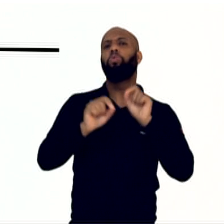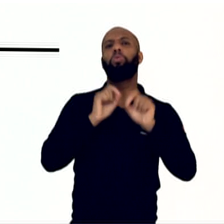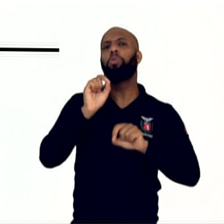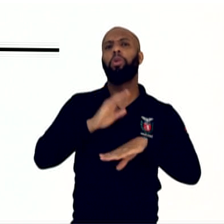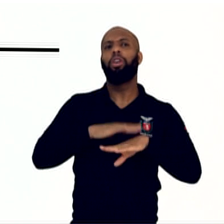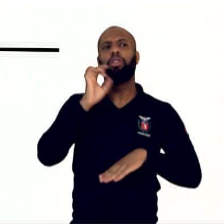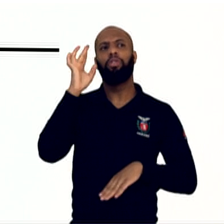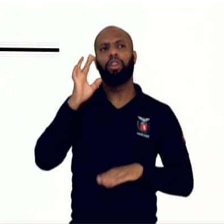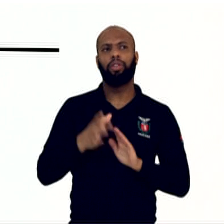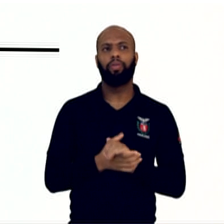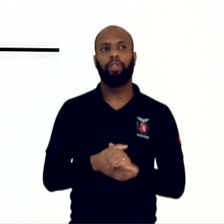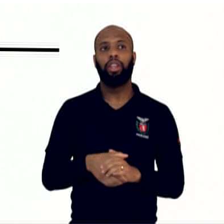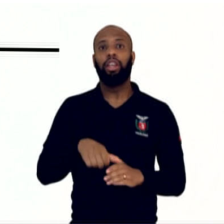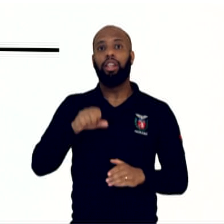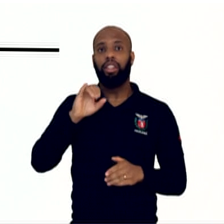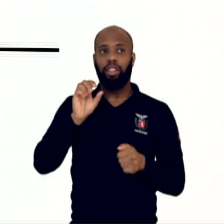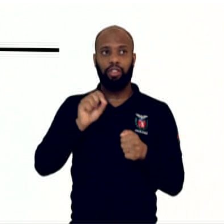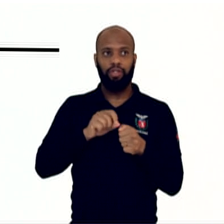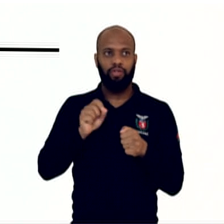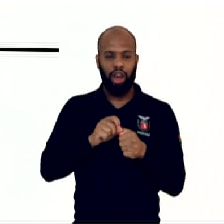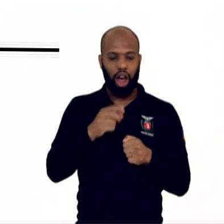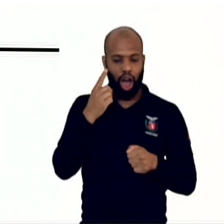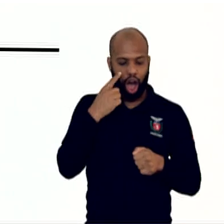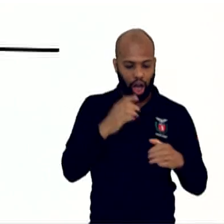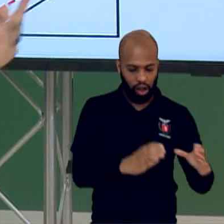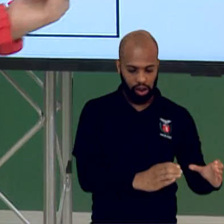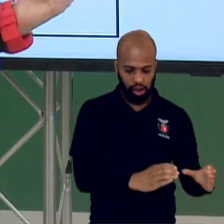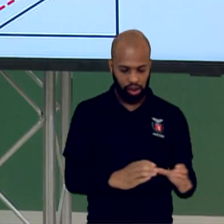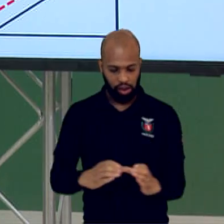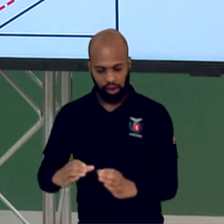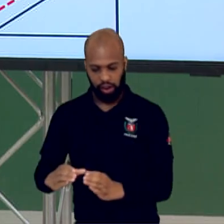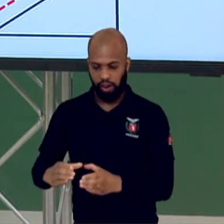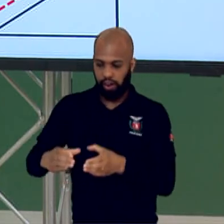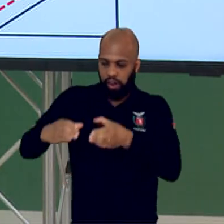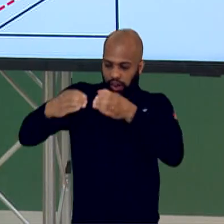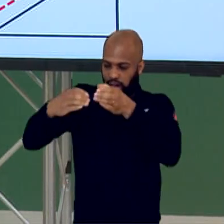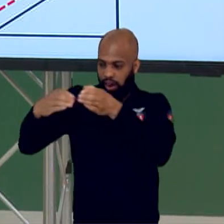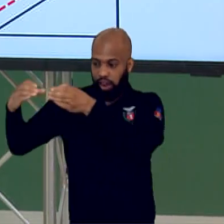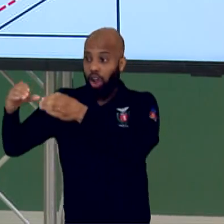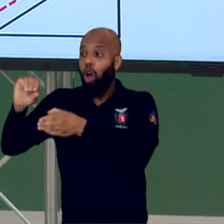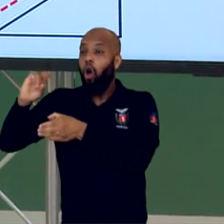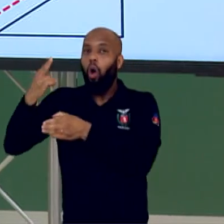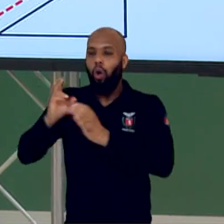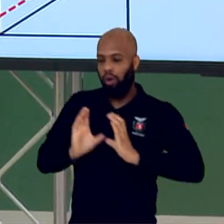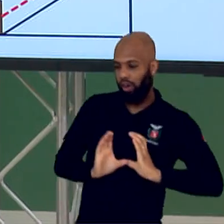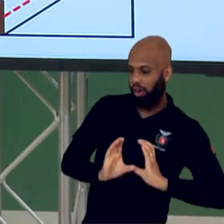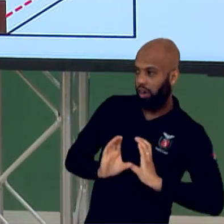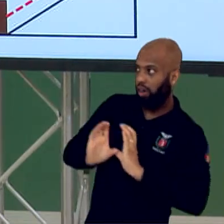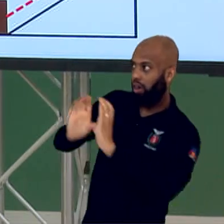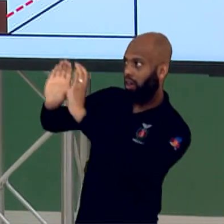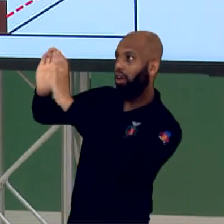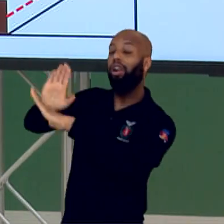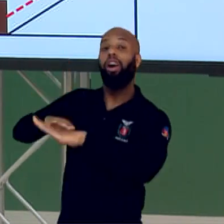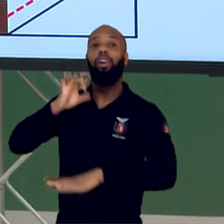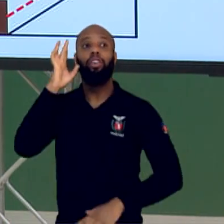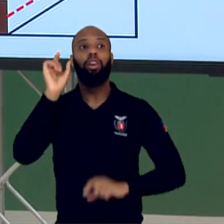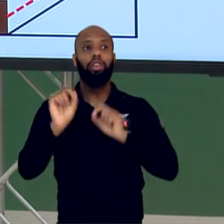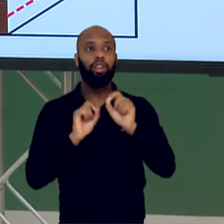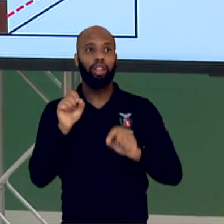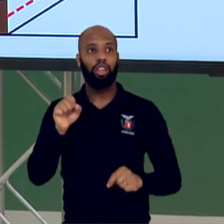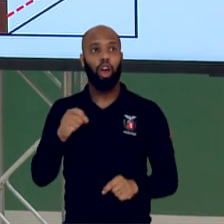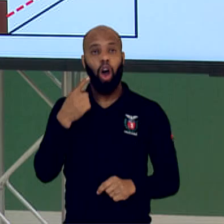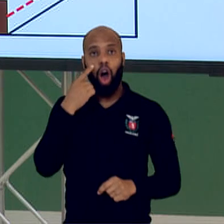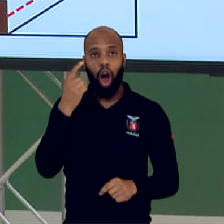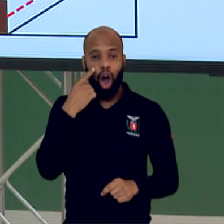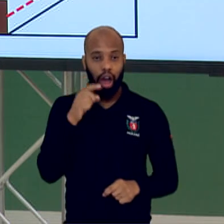fácil eu carregar esse bloco? Fazendo esse movimento aqui ou esse aqui? Lembra que para fazer esse aqui, ó, você tem que fazer vários